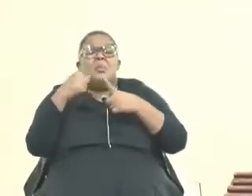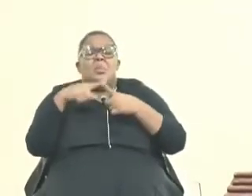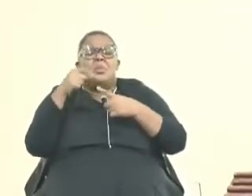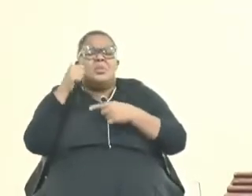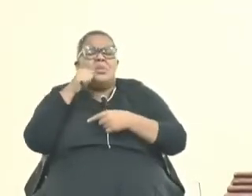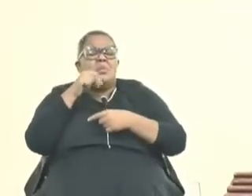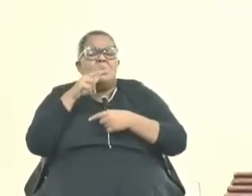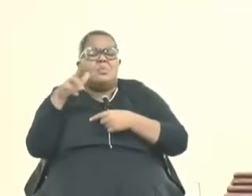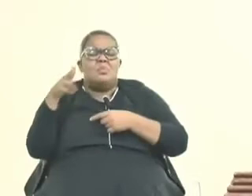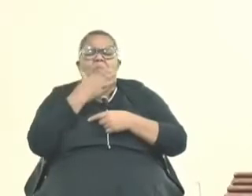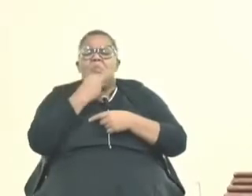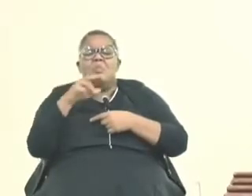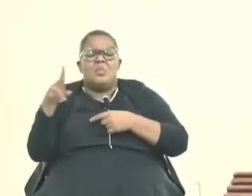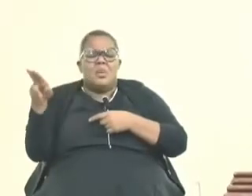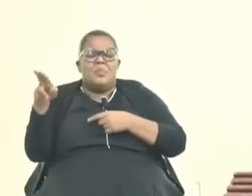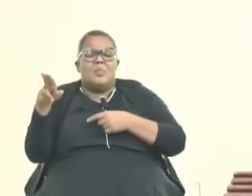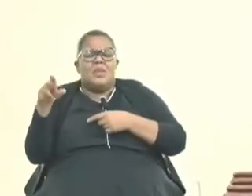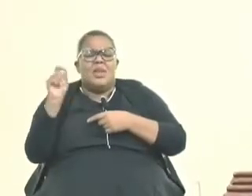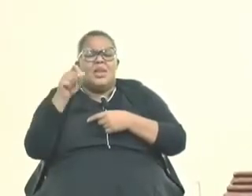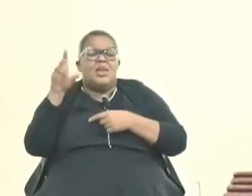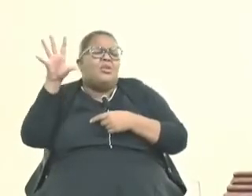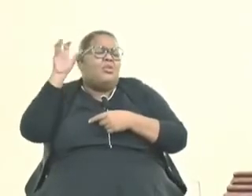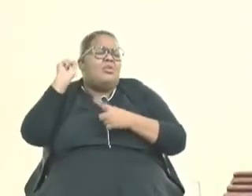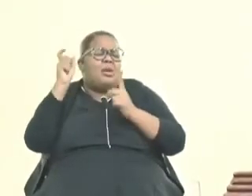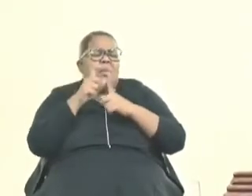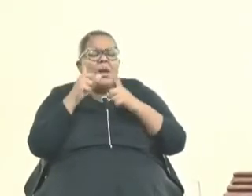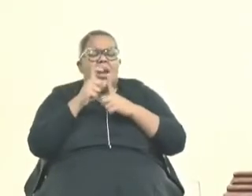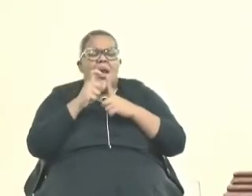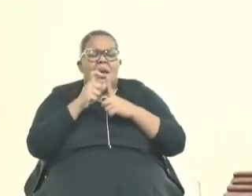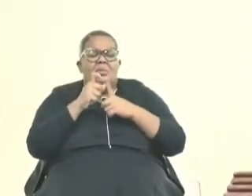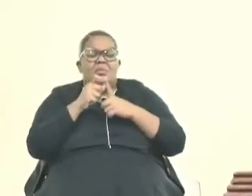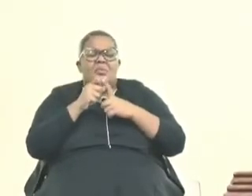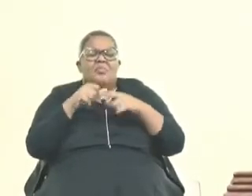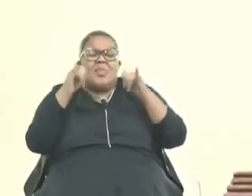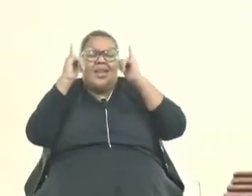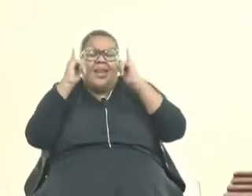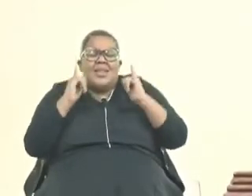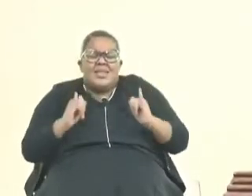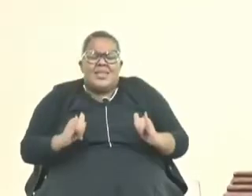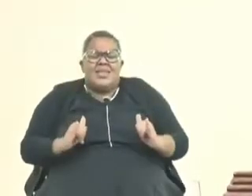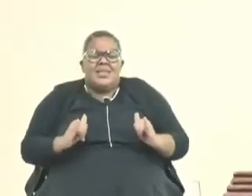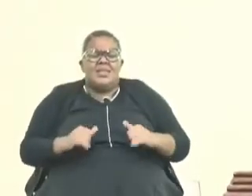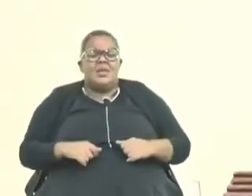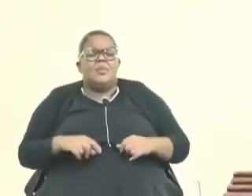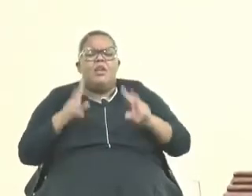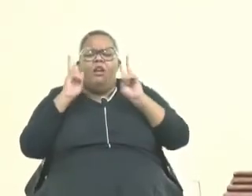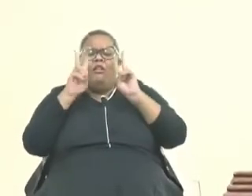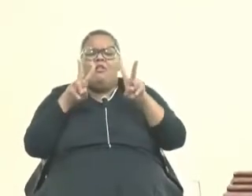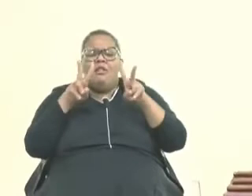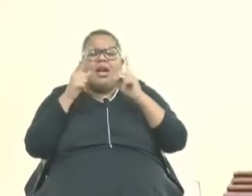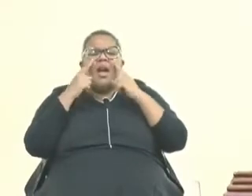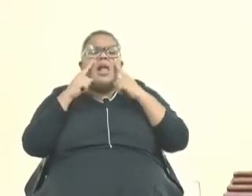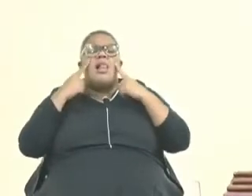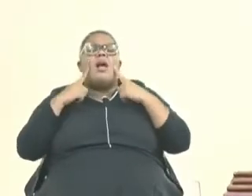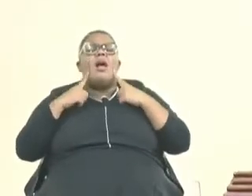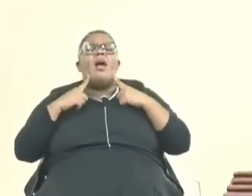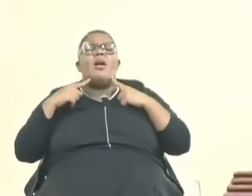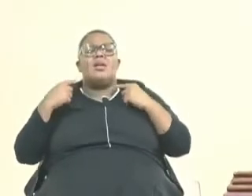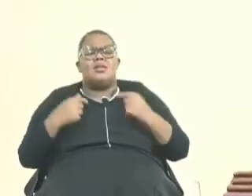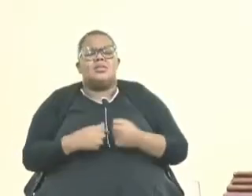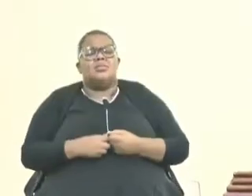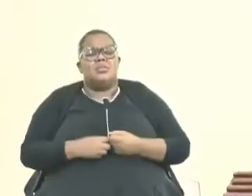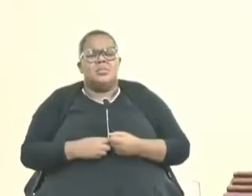tua palavra e toma uma decisão nessa hora Senhor se arrepende olha para as lágrimas que rolam do seu rosto